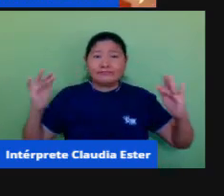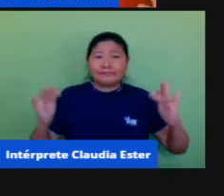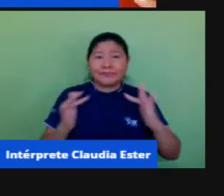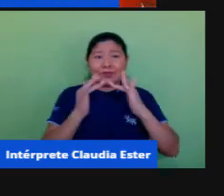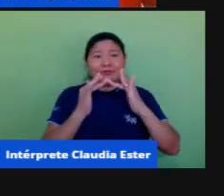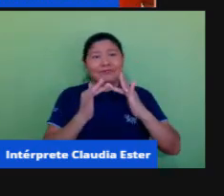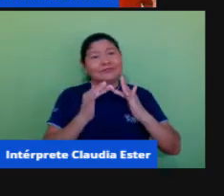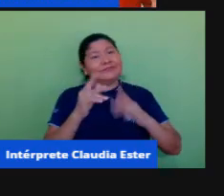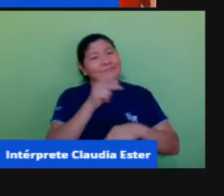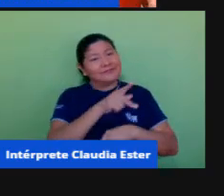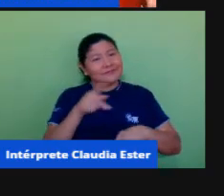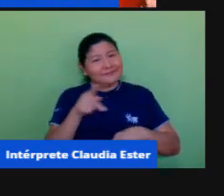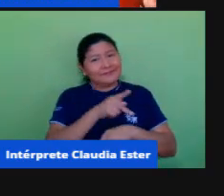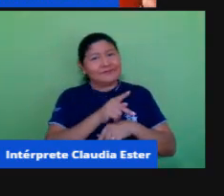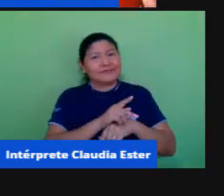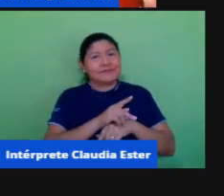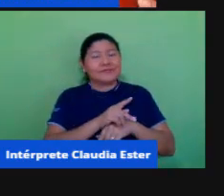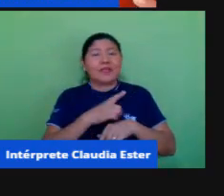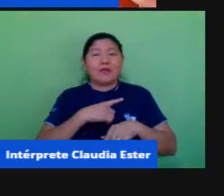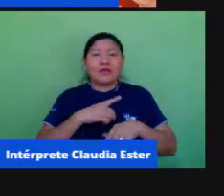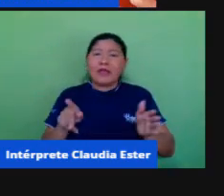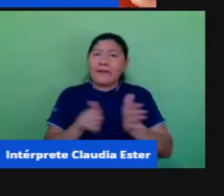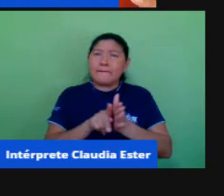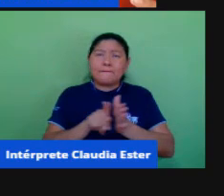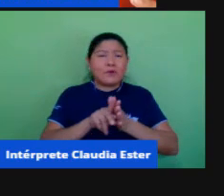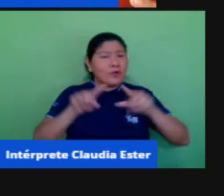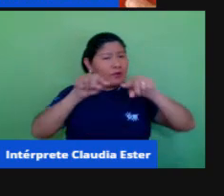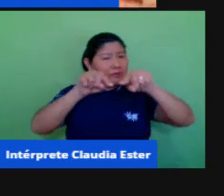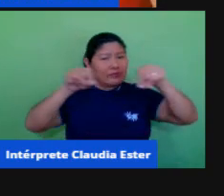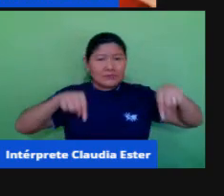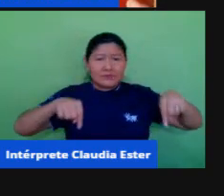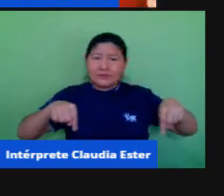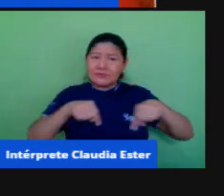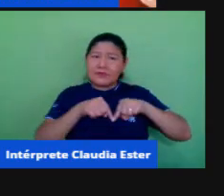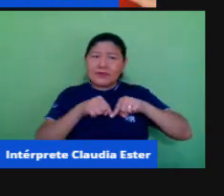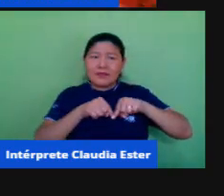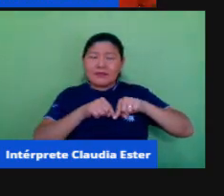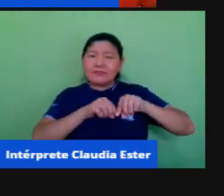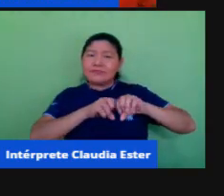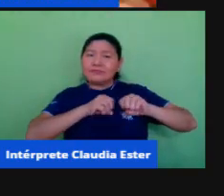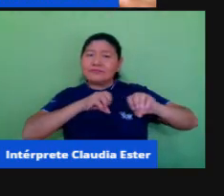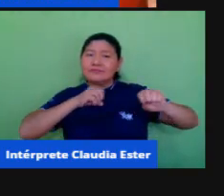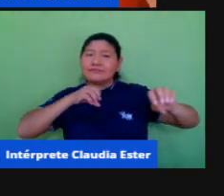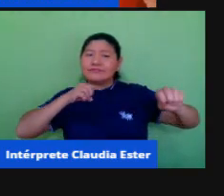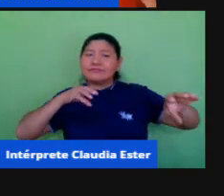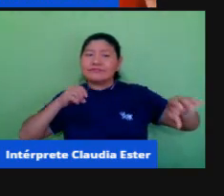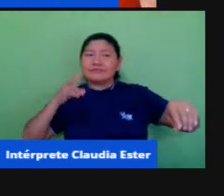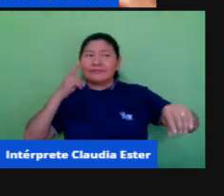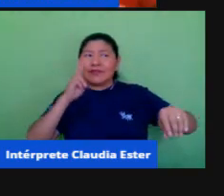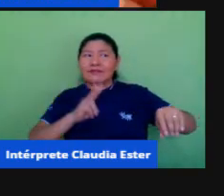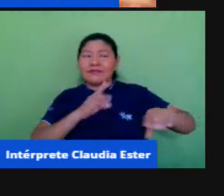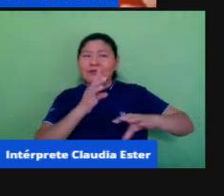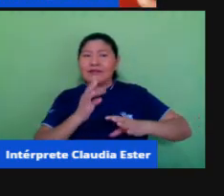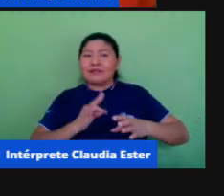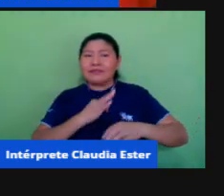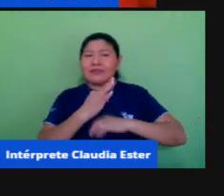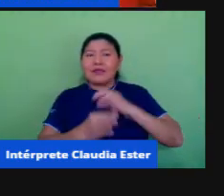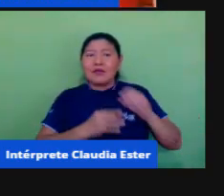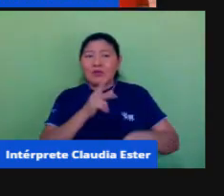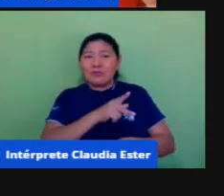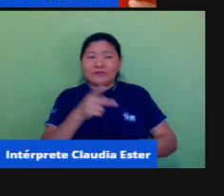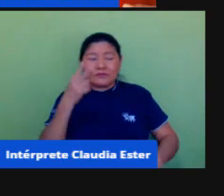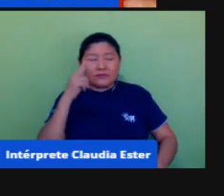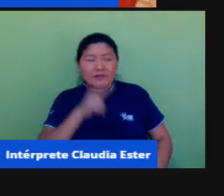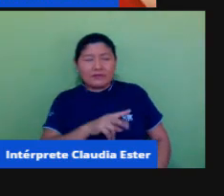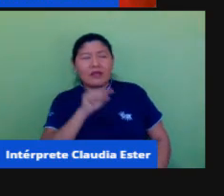é uma sala de aula virtual mesmo, em que o professor consegue gerenciar quem entrou, quem não entrou, quem fez, quem